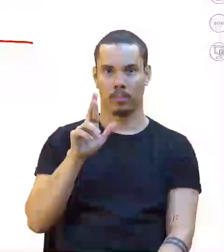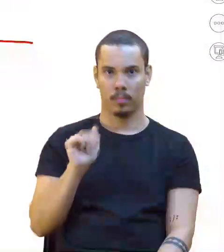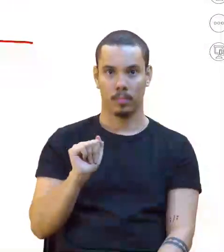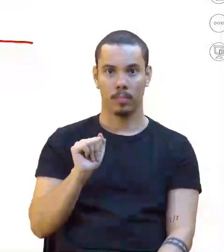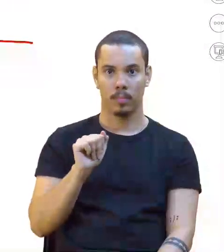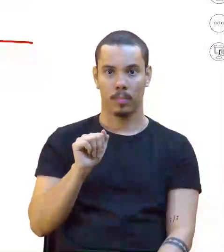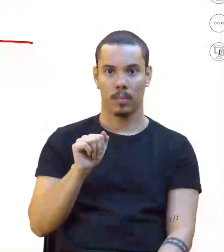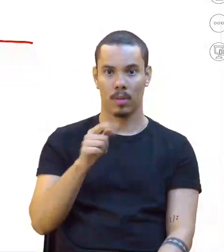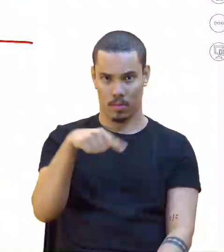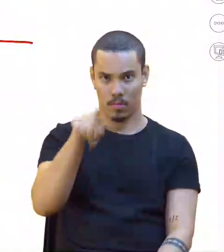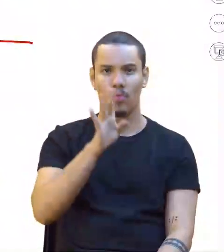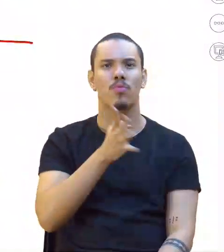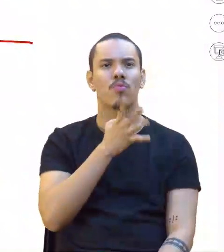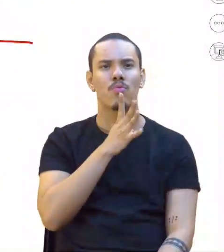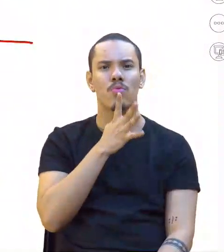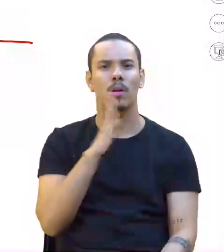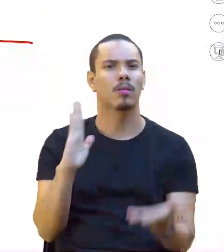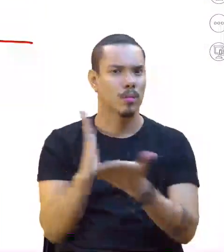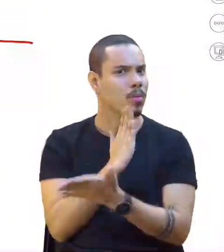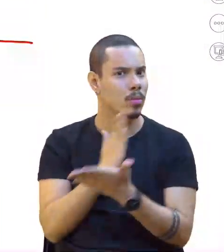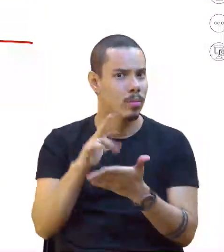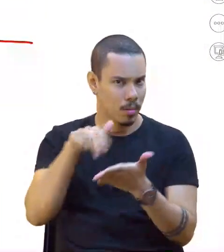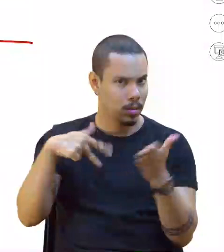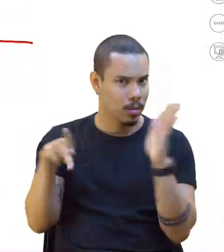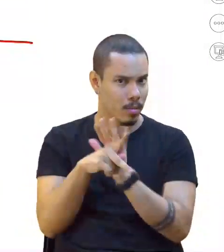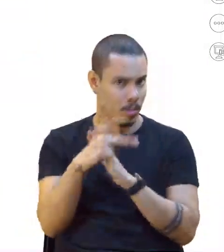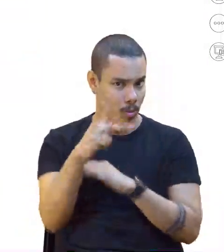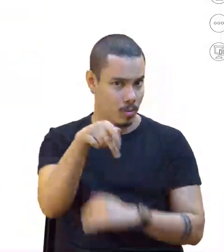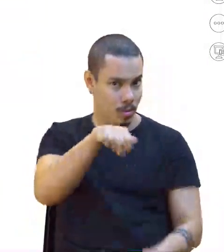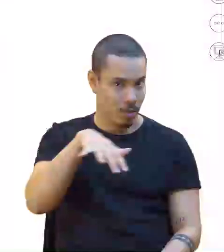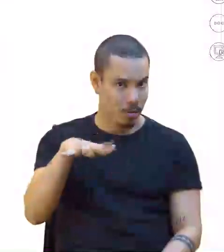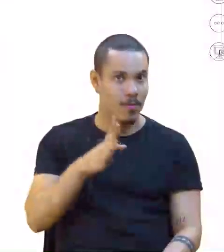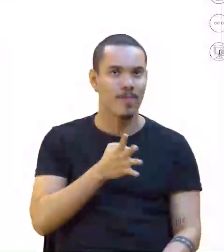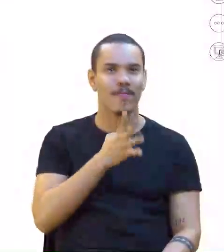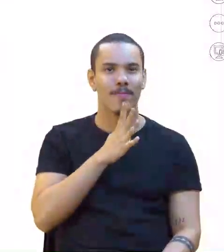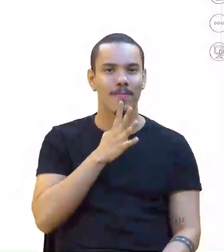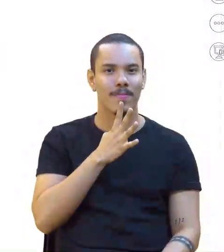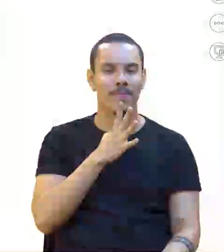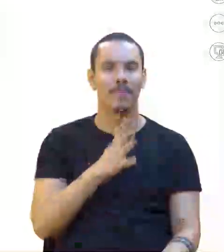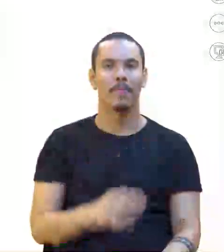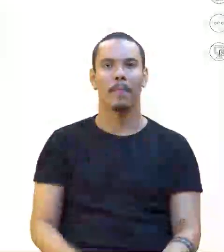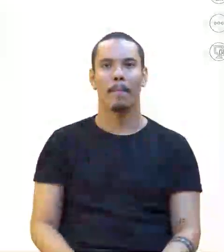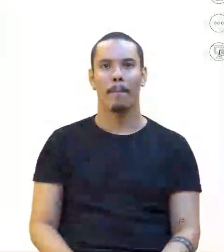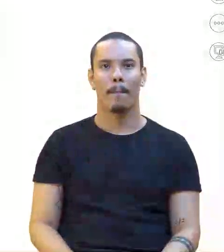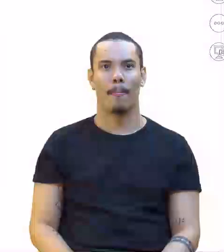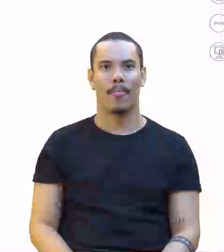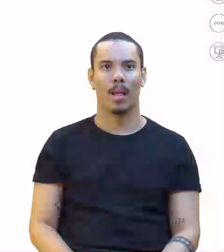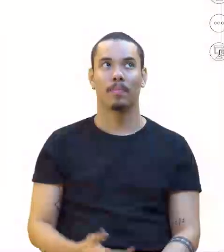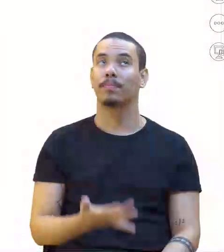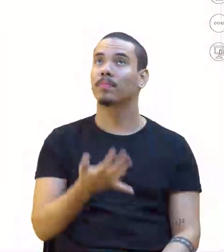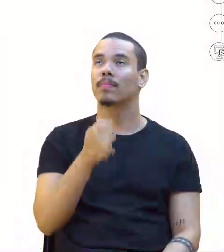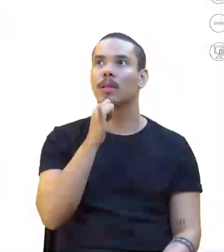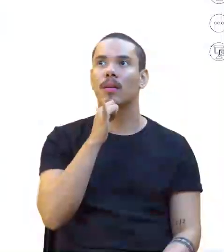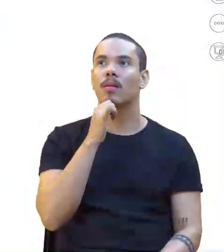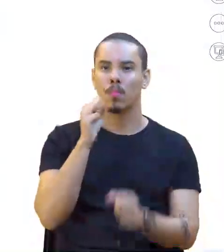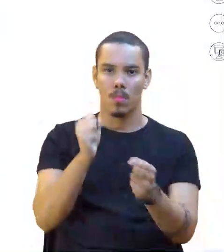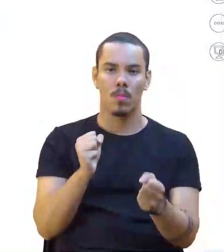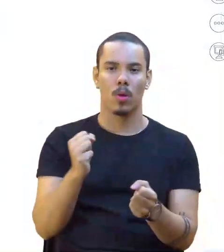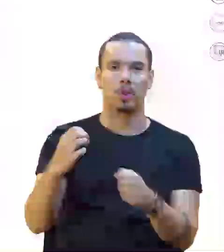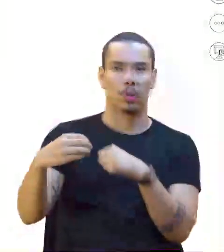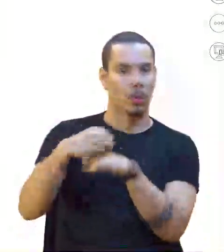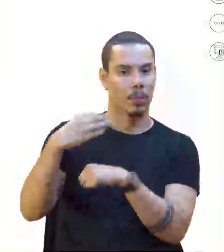conhece alguma dança típica aí da sua região, né? Que pode compartilhar com a